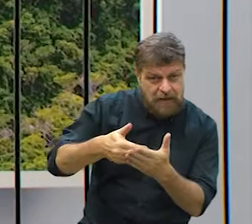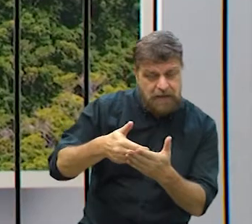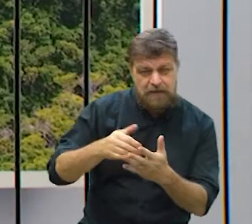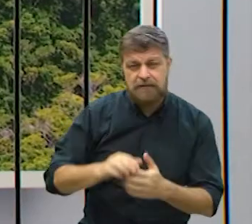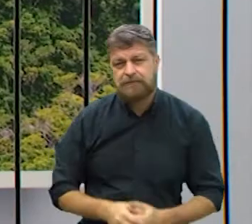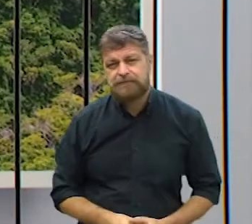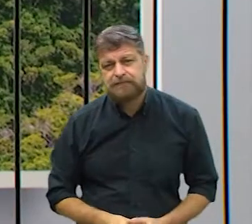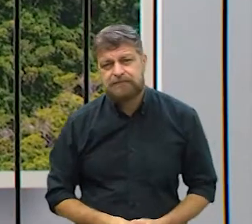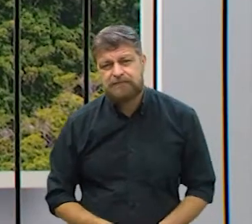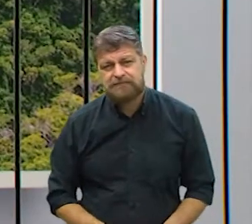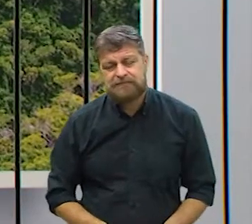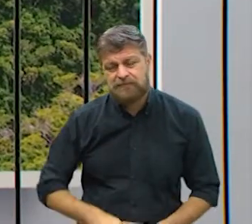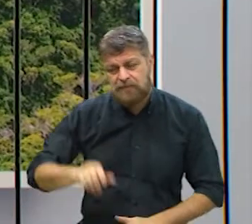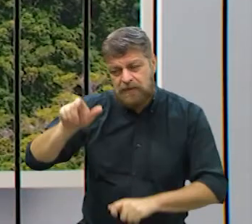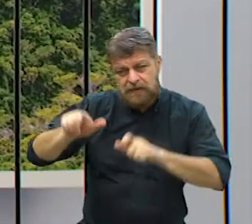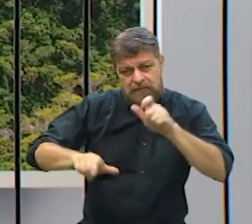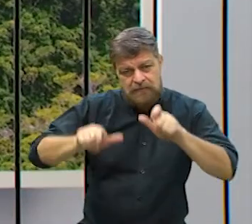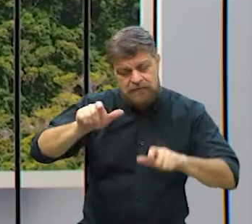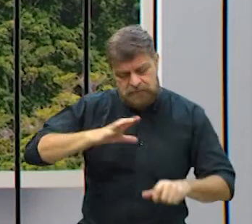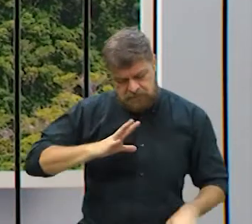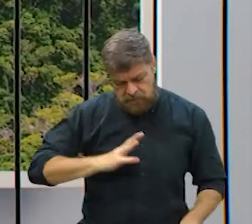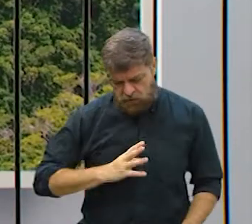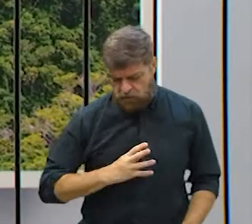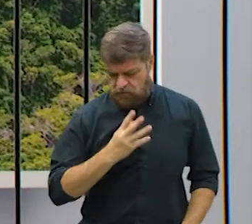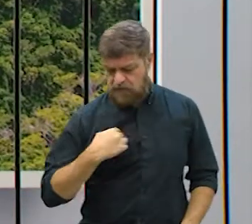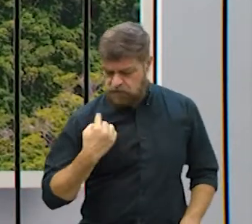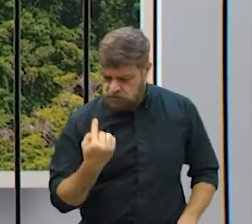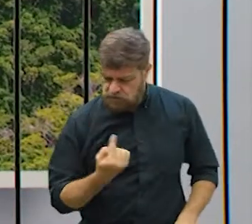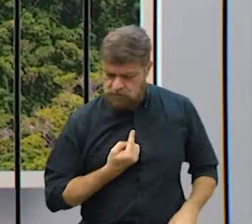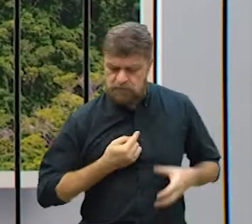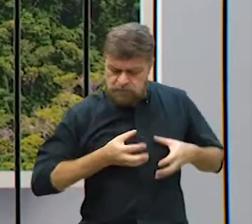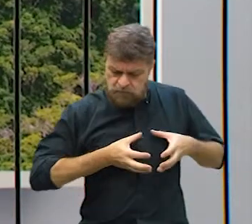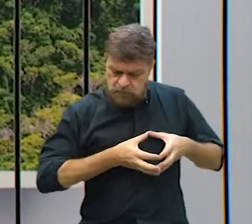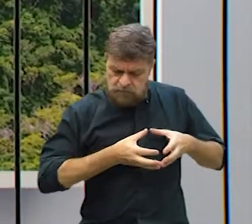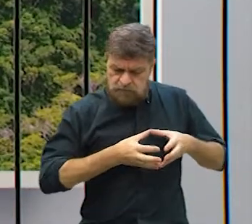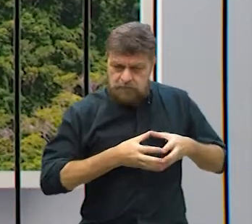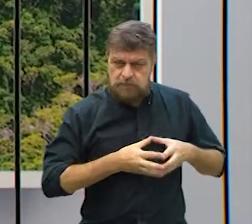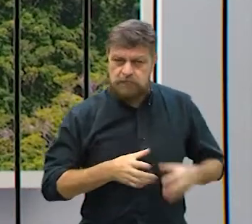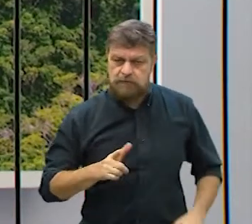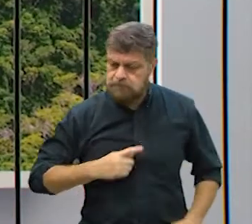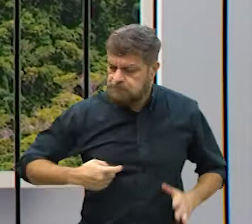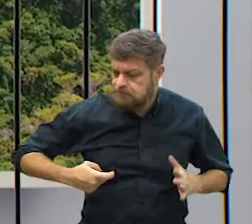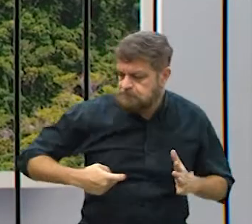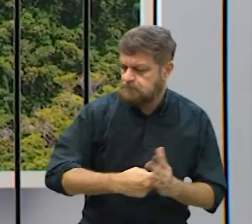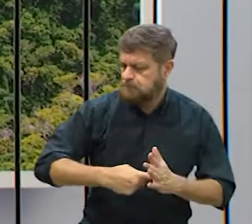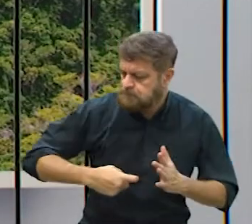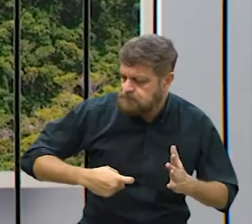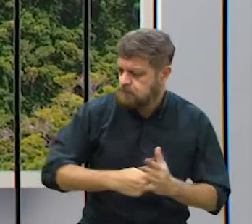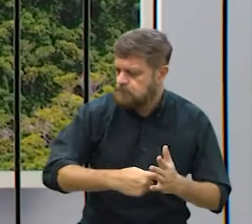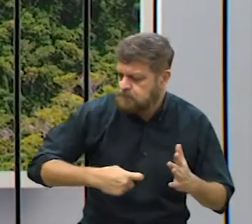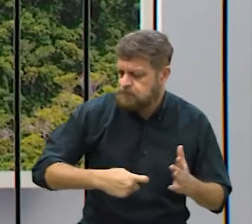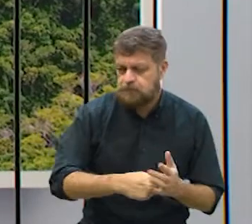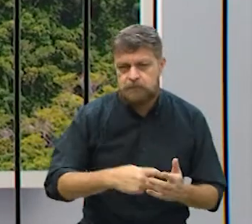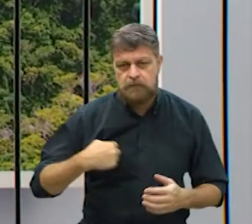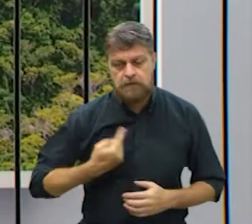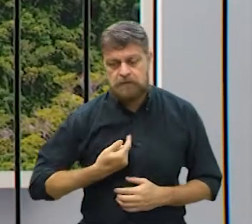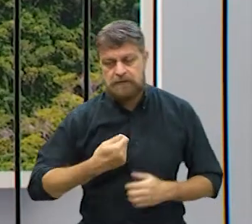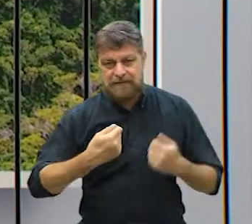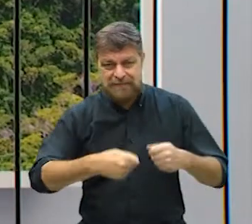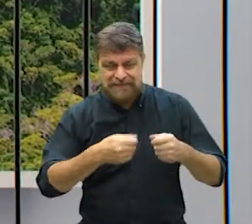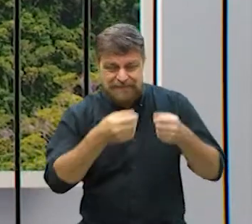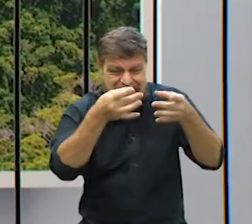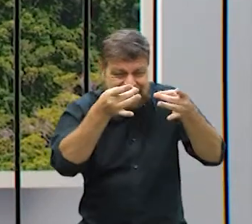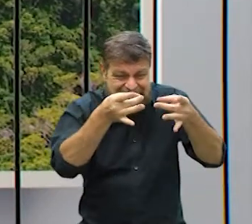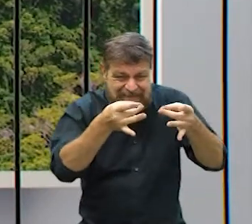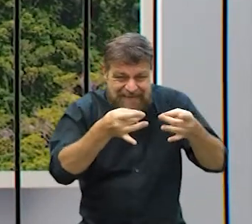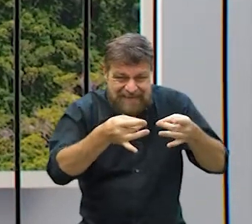cá, um pessoal que teve a coragem, nós tivemos a coragem de colocar o dedo na ferida. Ou seja, nós